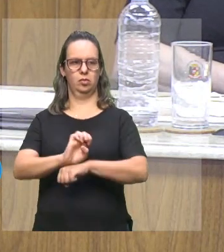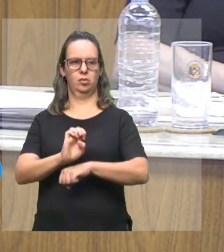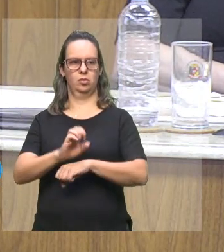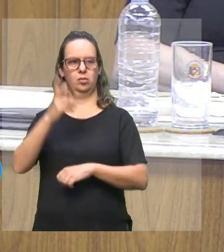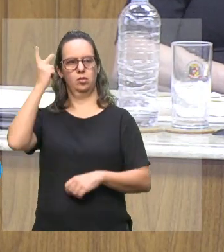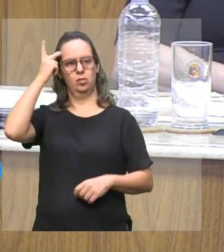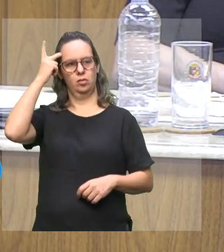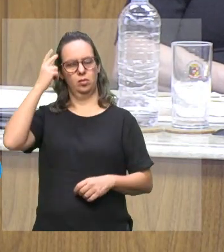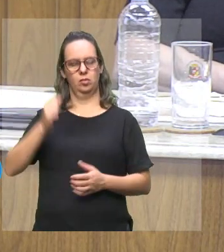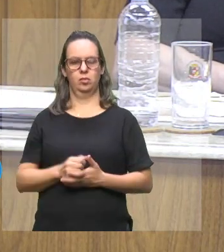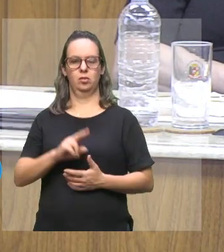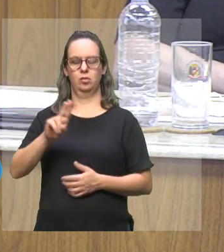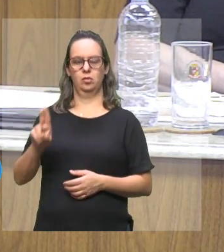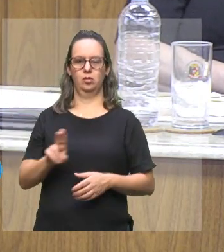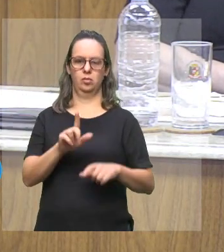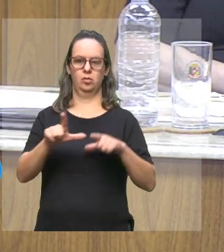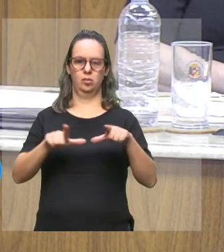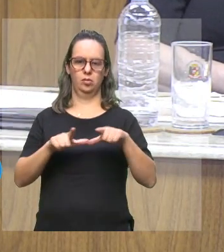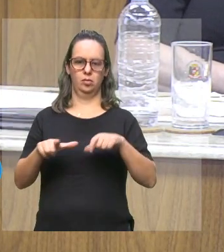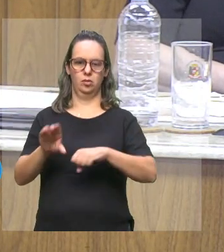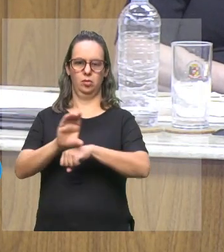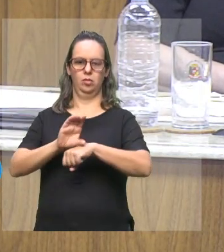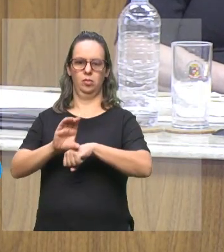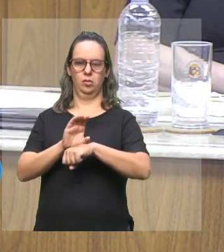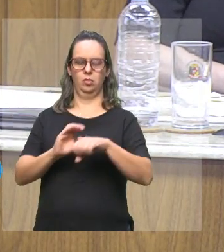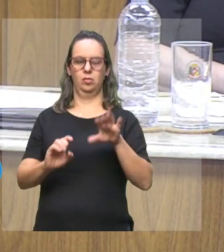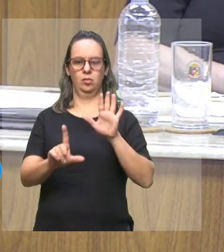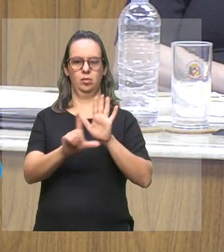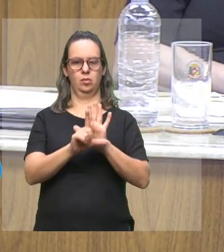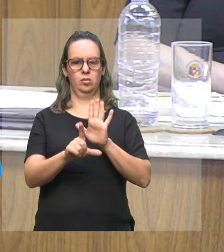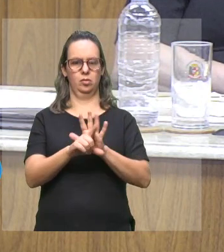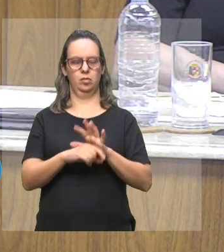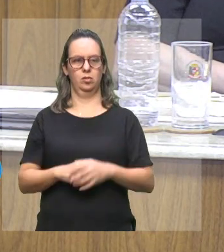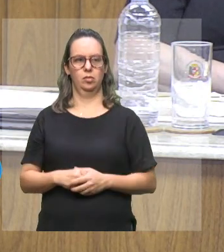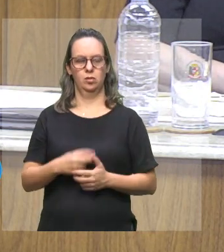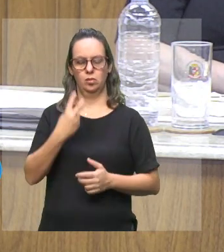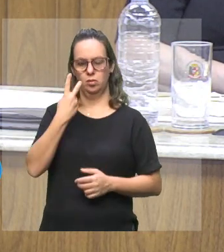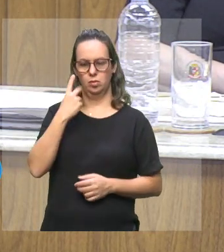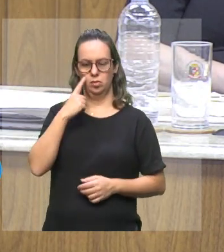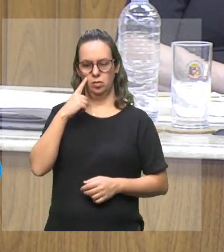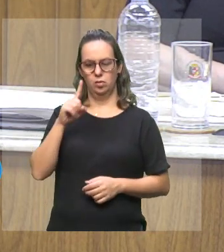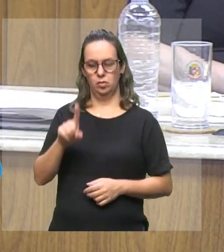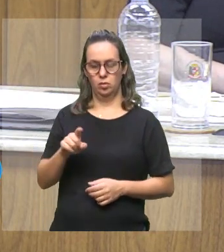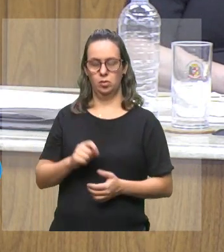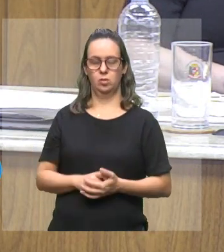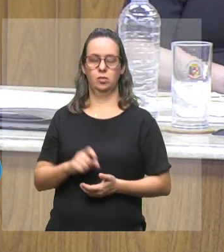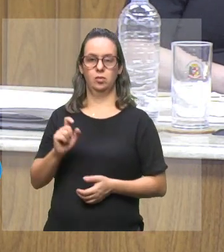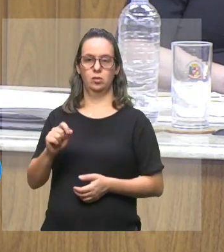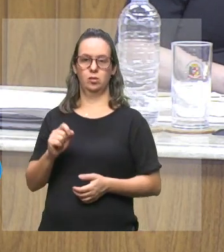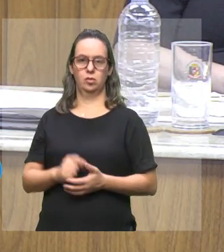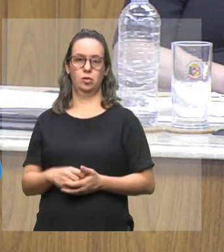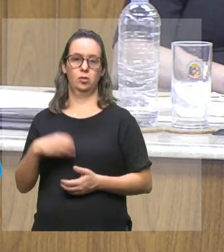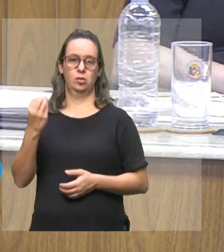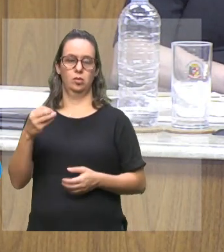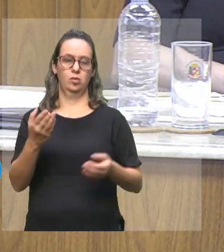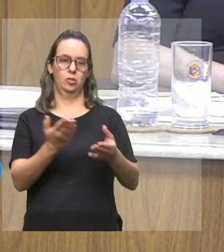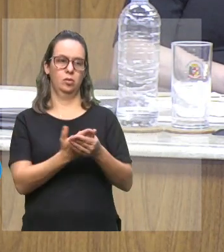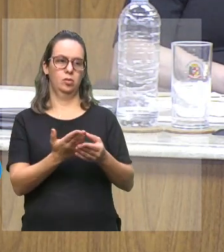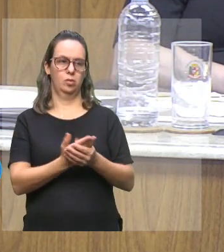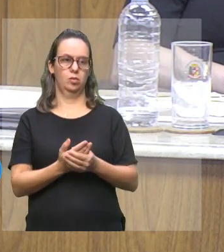suas atribuições constitucionais e legais, considerando que nos autos do processo Tribunal de Contas